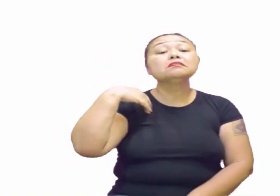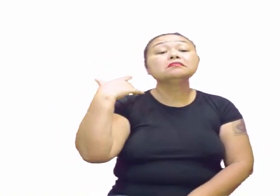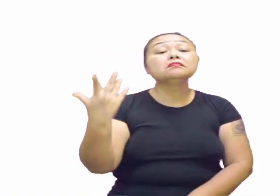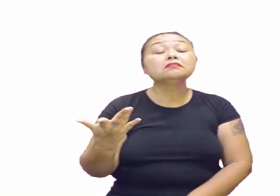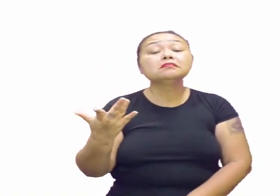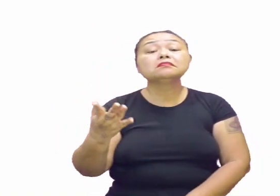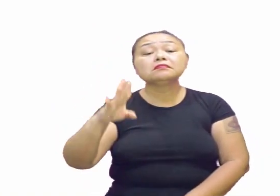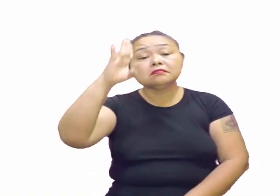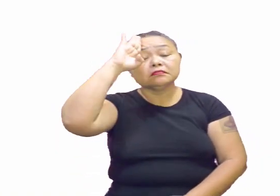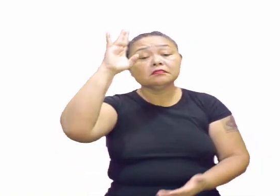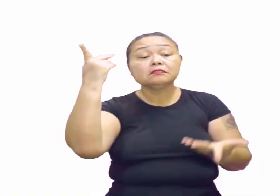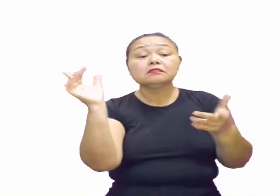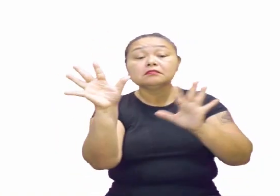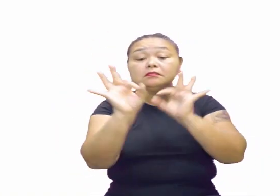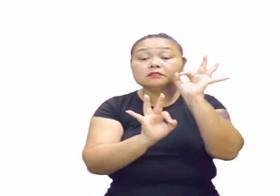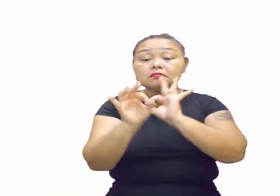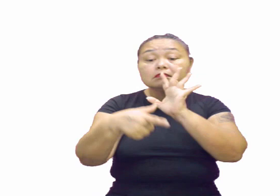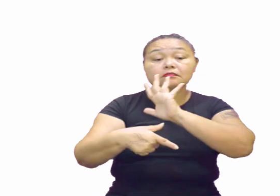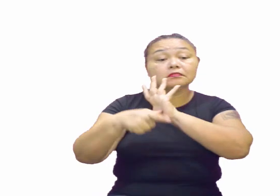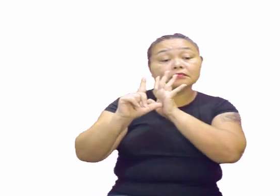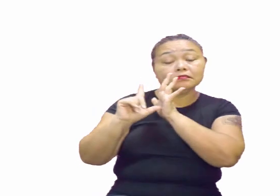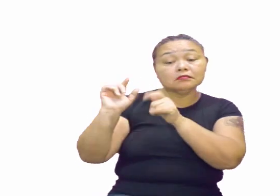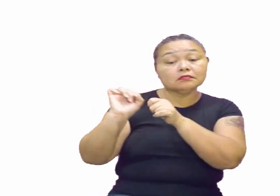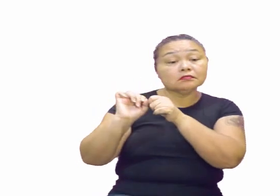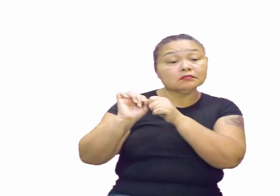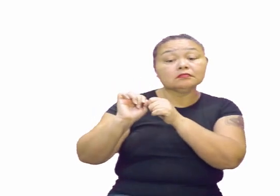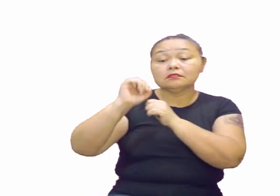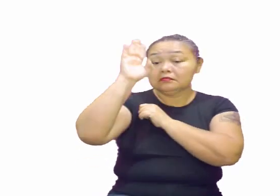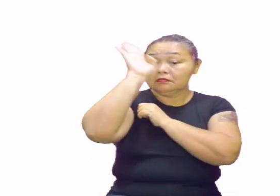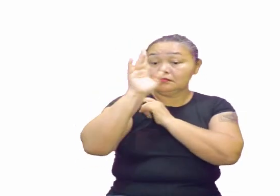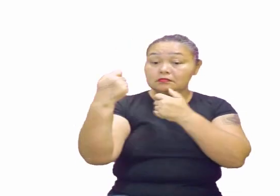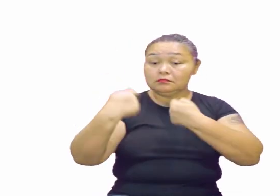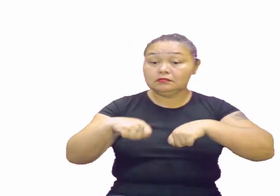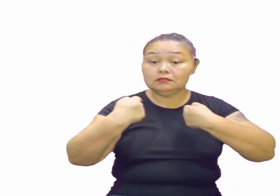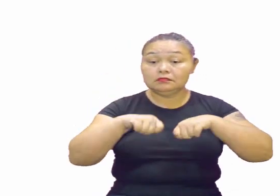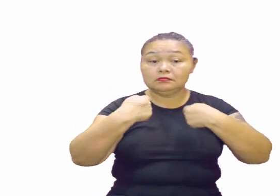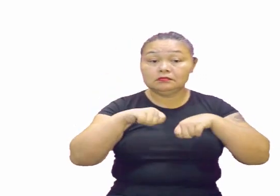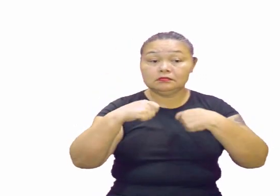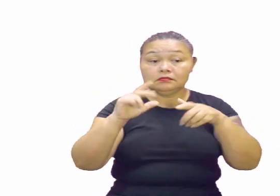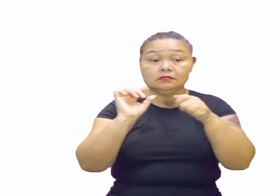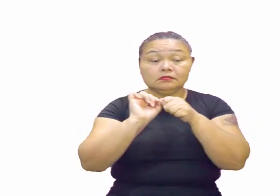foram as principais providências? Bom, o Brasil precisava ser